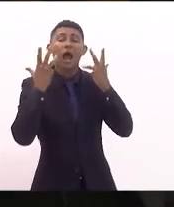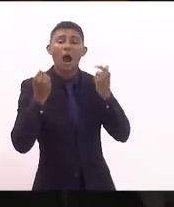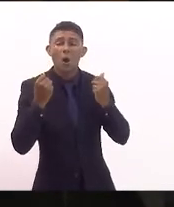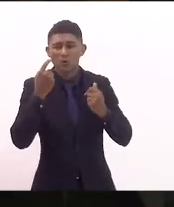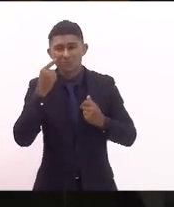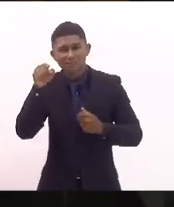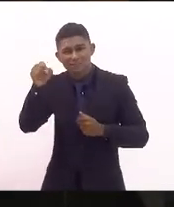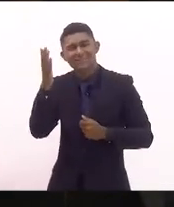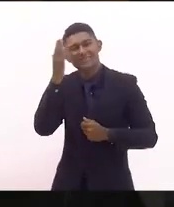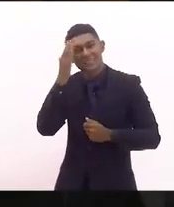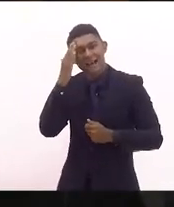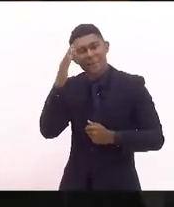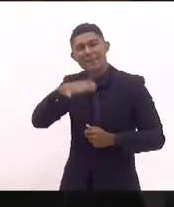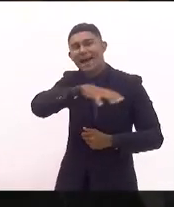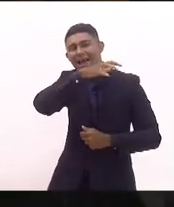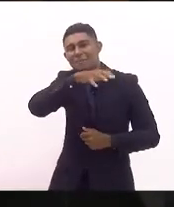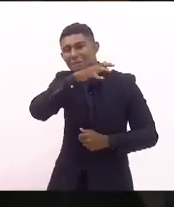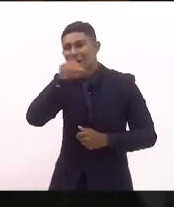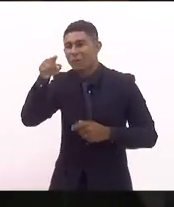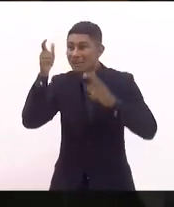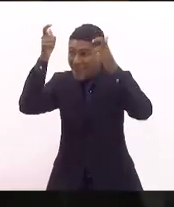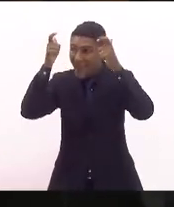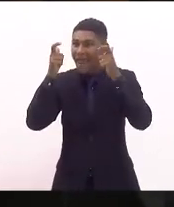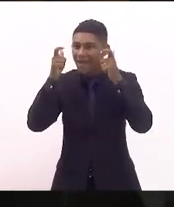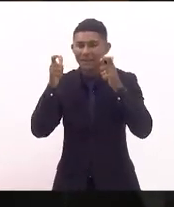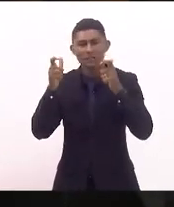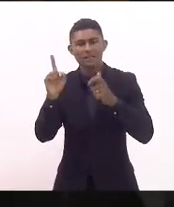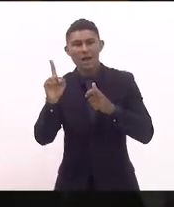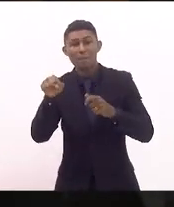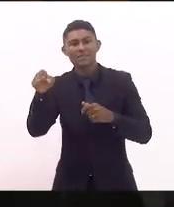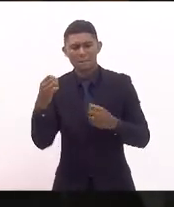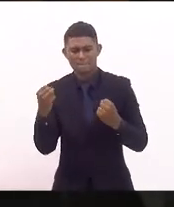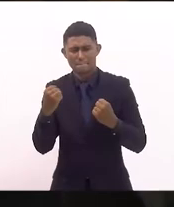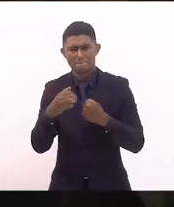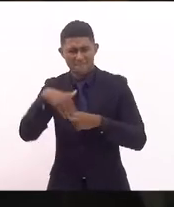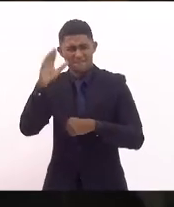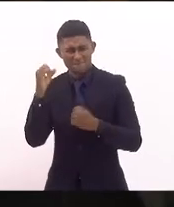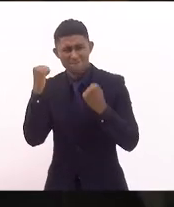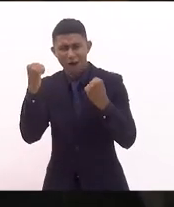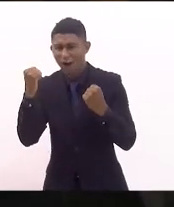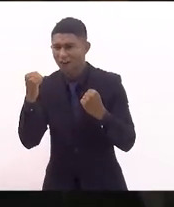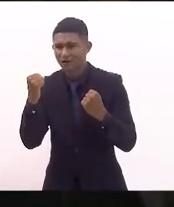dos animais se ele não é o maior nem o mais forte.